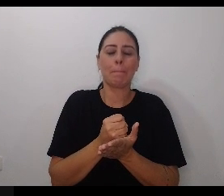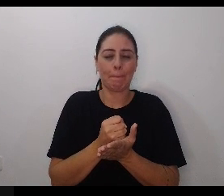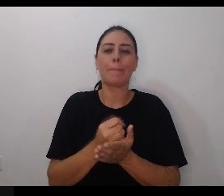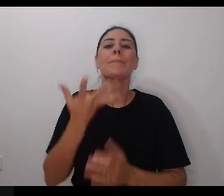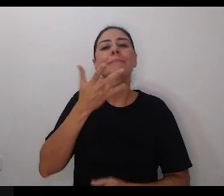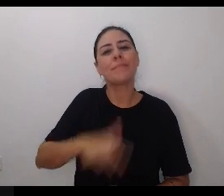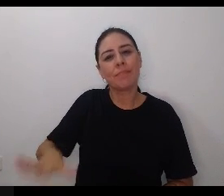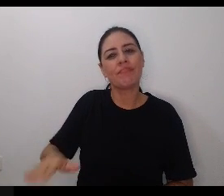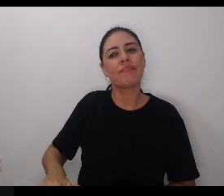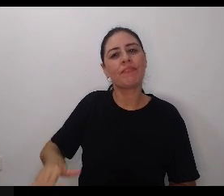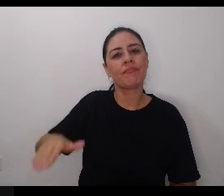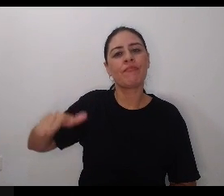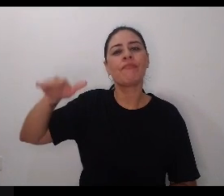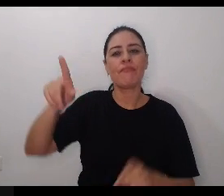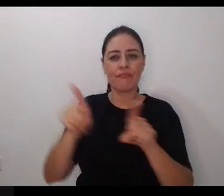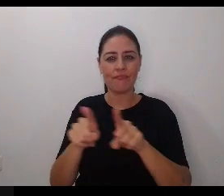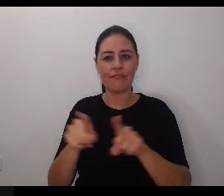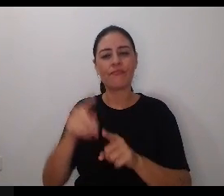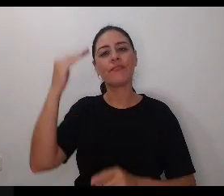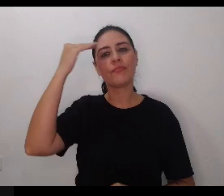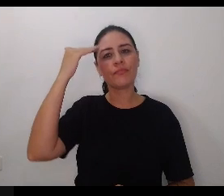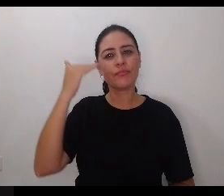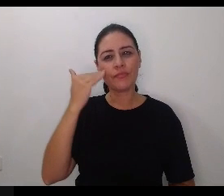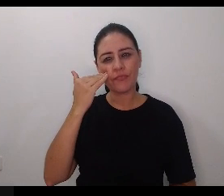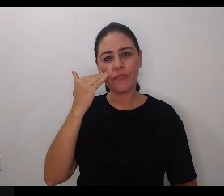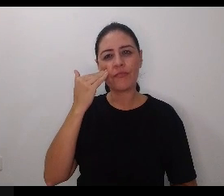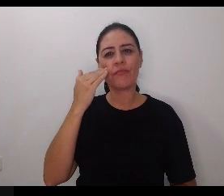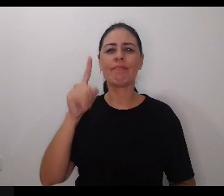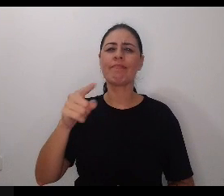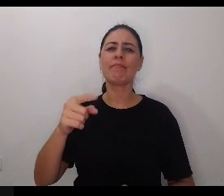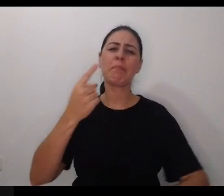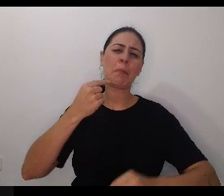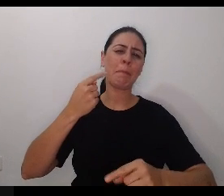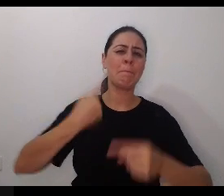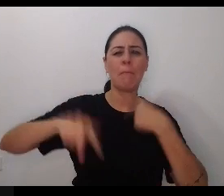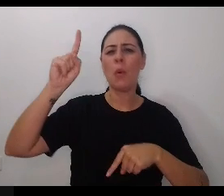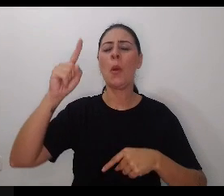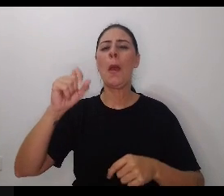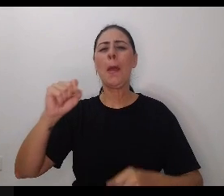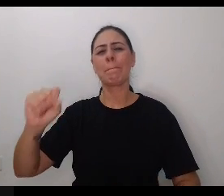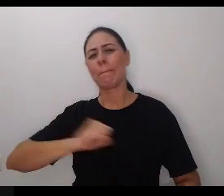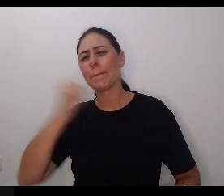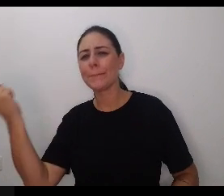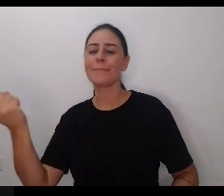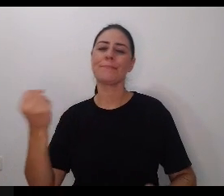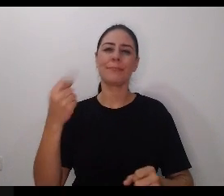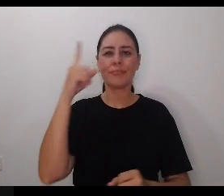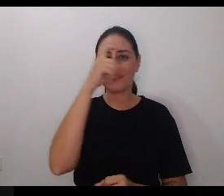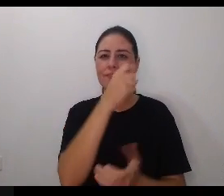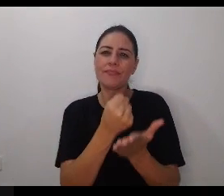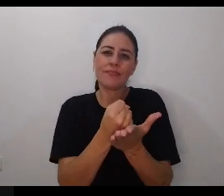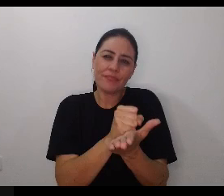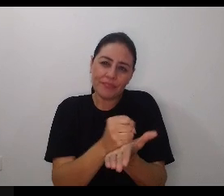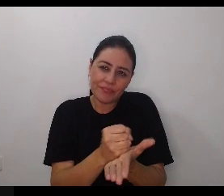esse controle, né? Então, durante toda a infância, inclusive na adolescência, a impulsividade, né, a